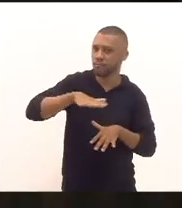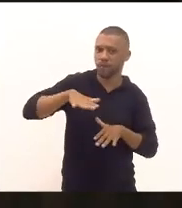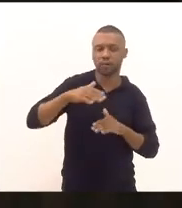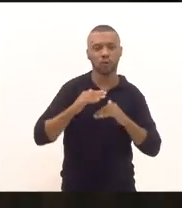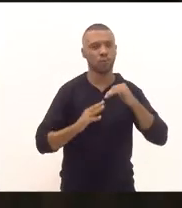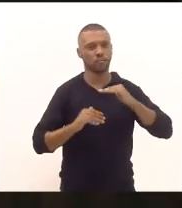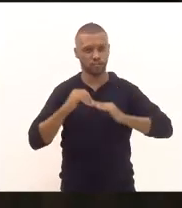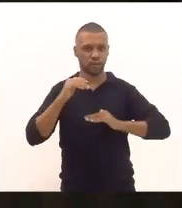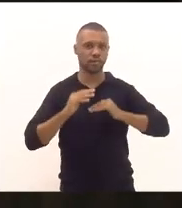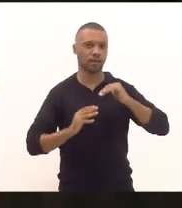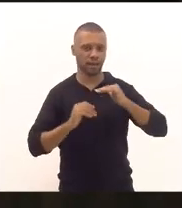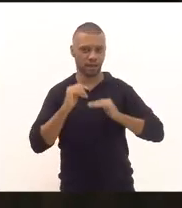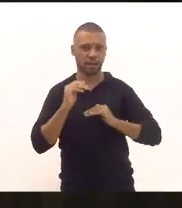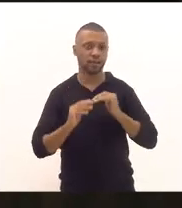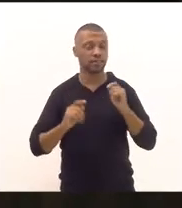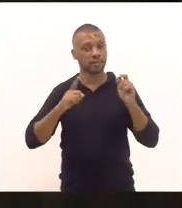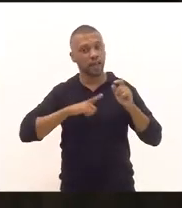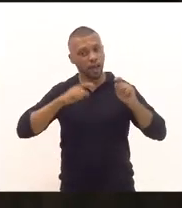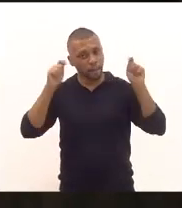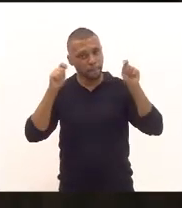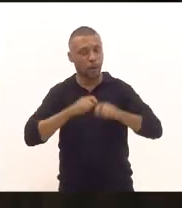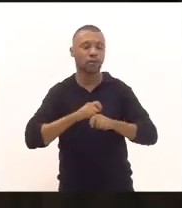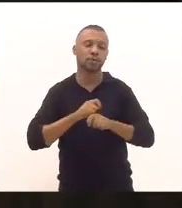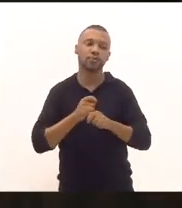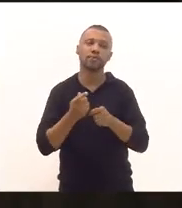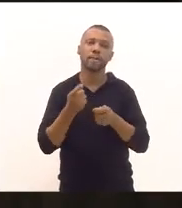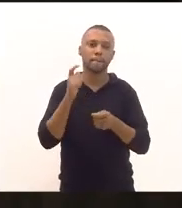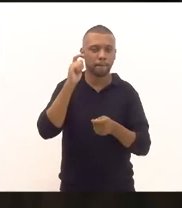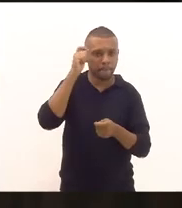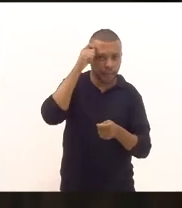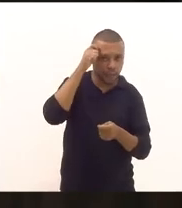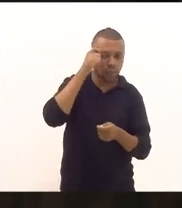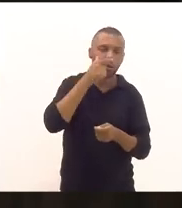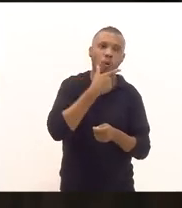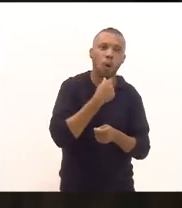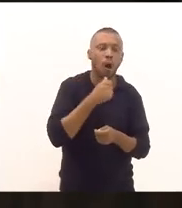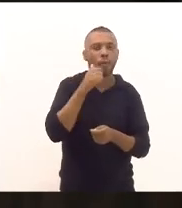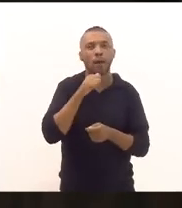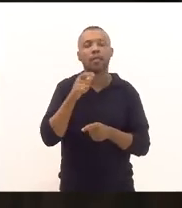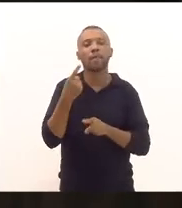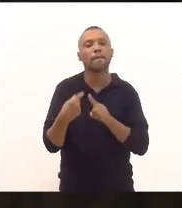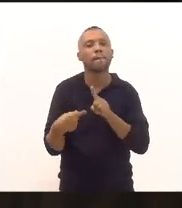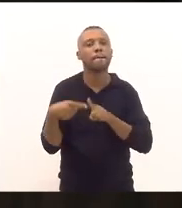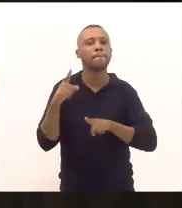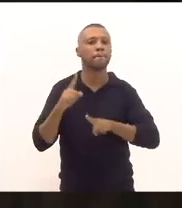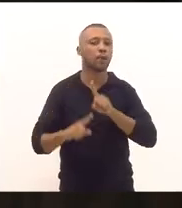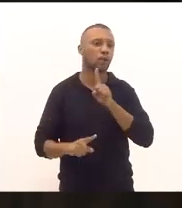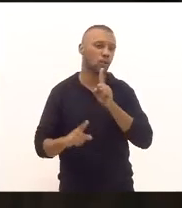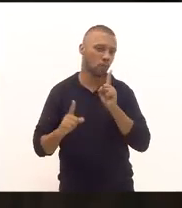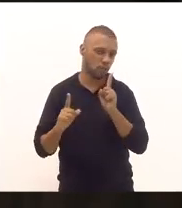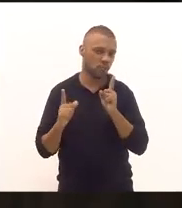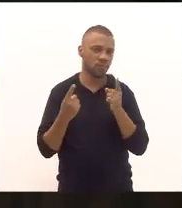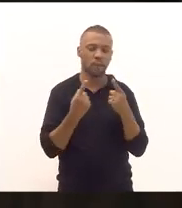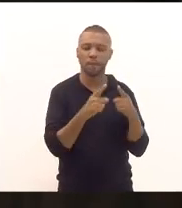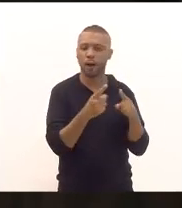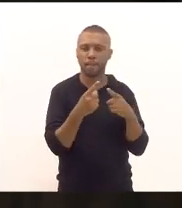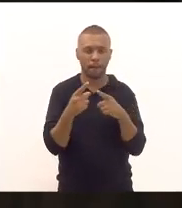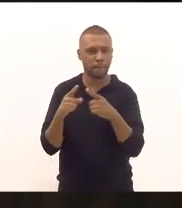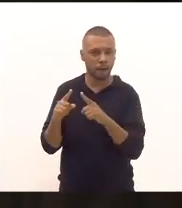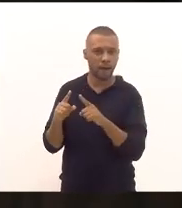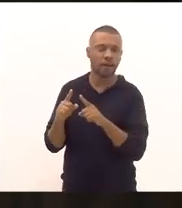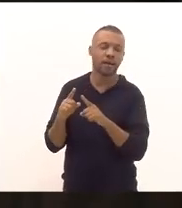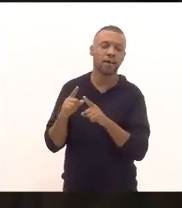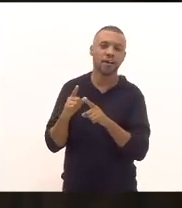profissionais né Igual a possibilidade de pretos e pretas ascender e contra todos esses a sismos